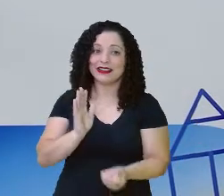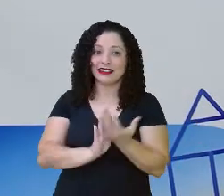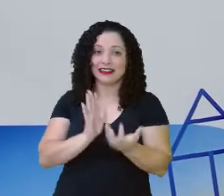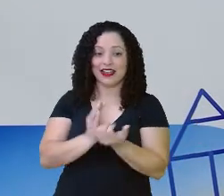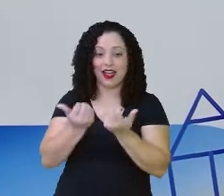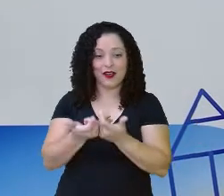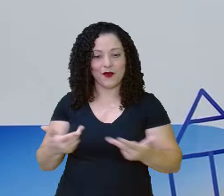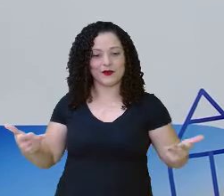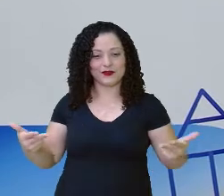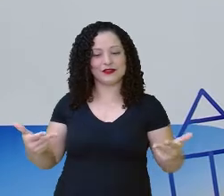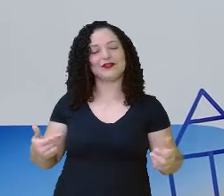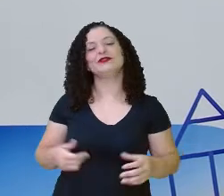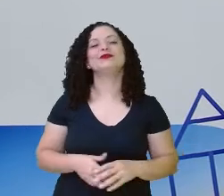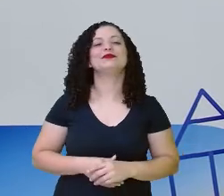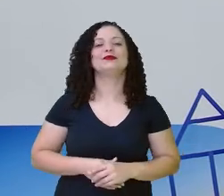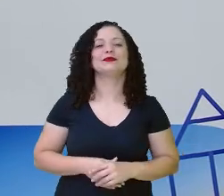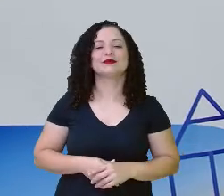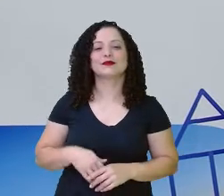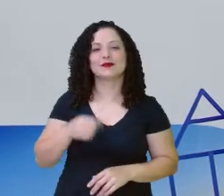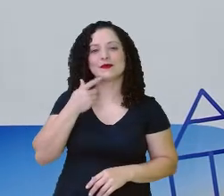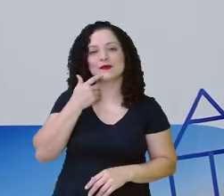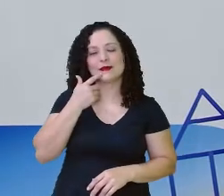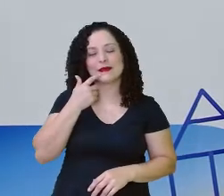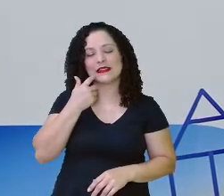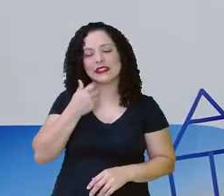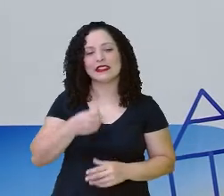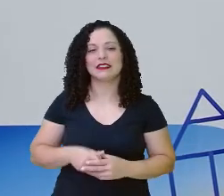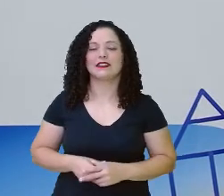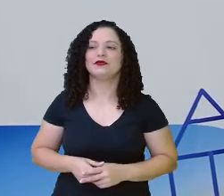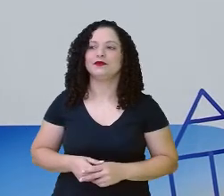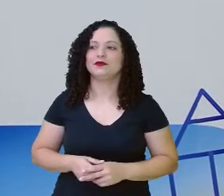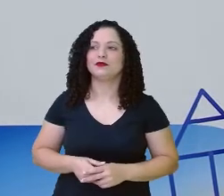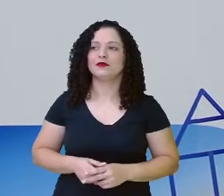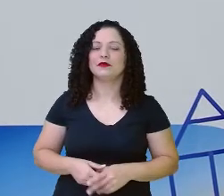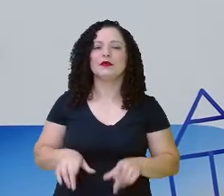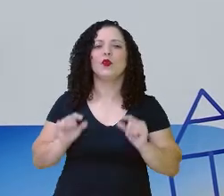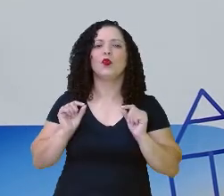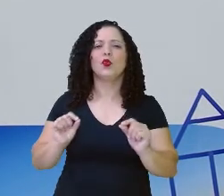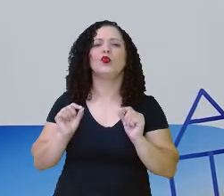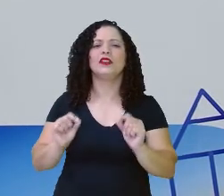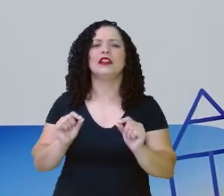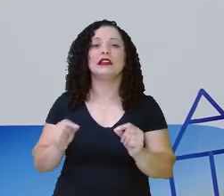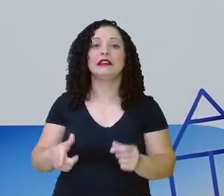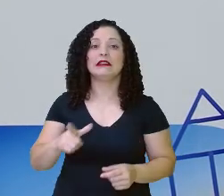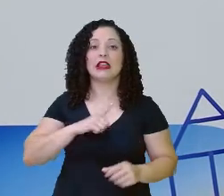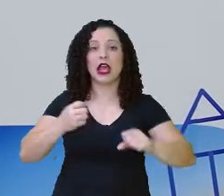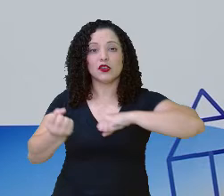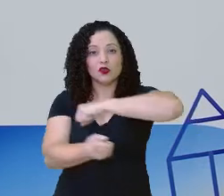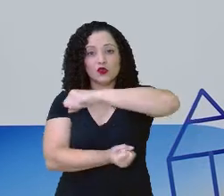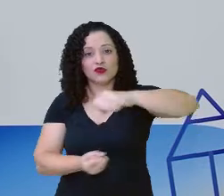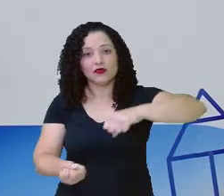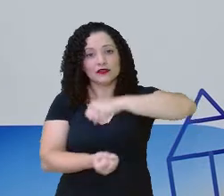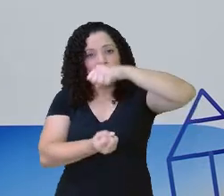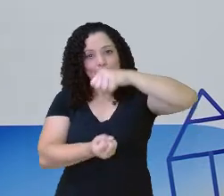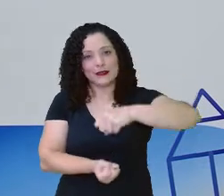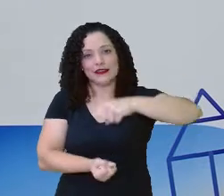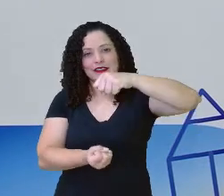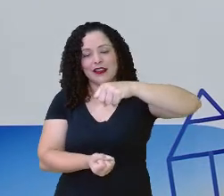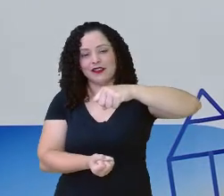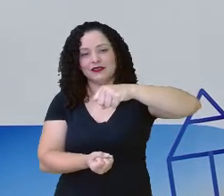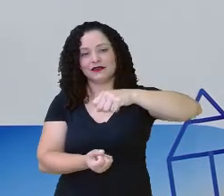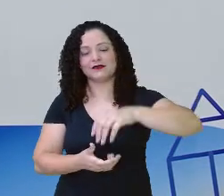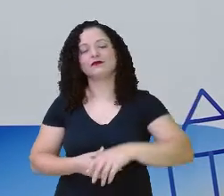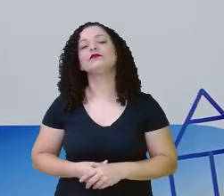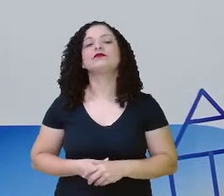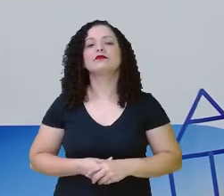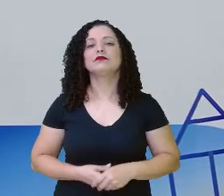coisa. A atitude sustentável. A gente já falou sobre sustentabilidade em uma dessas nossas aulas de geografia